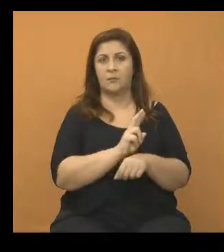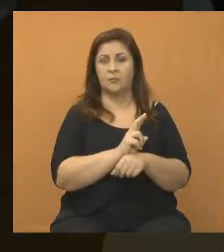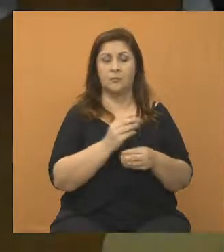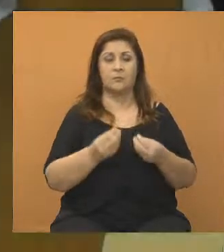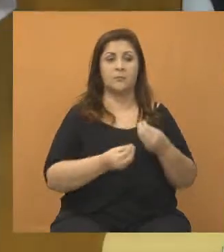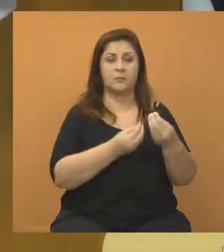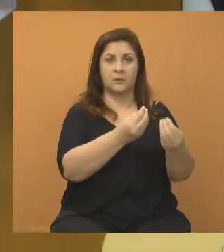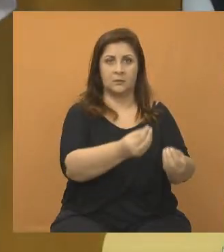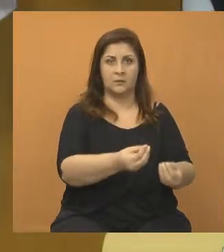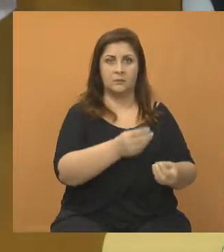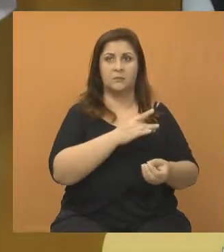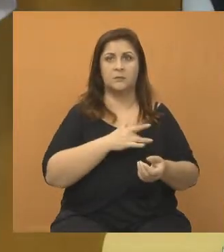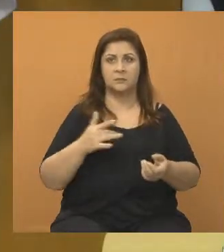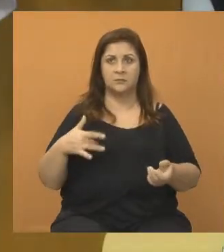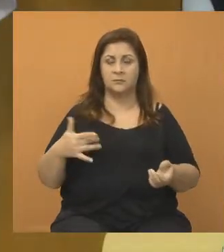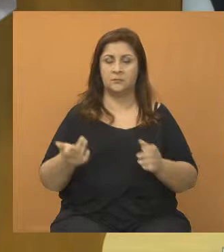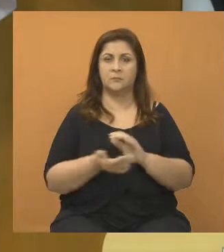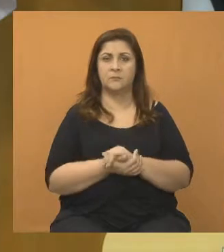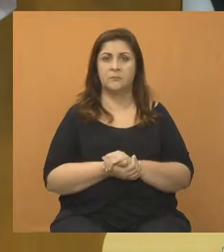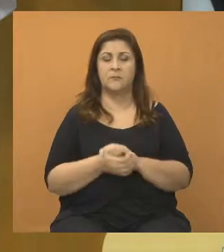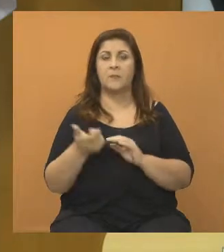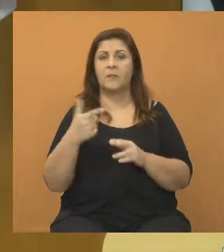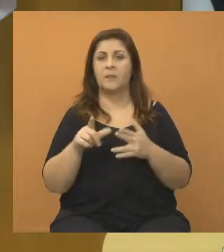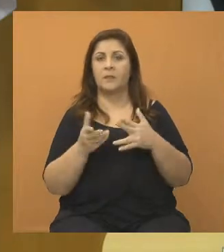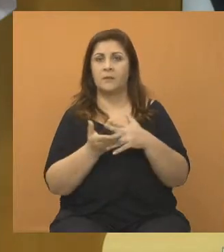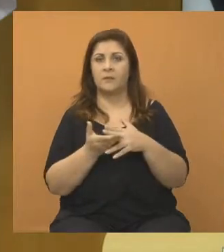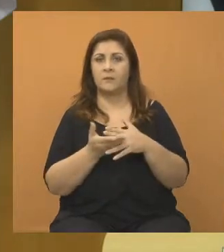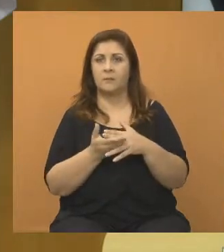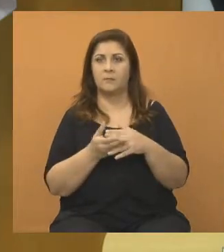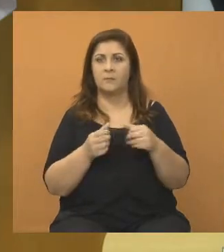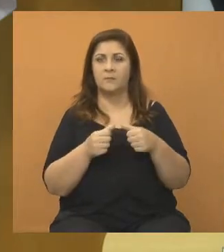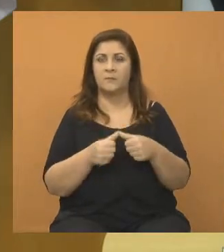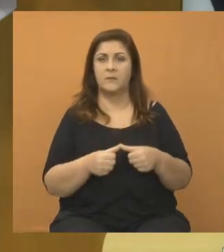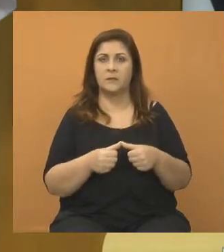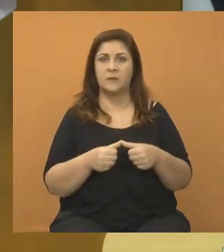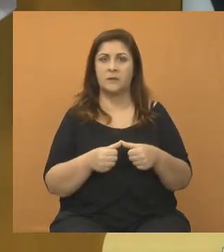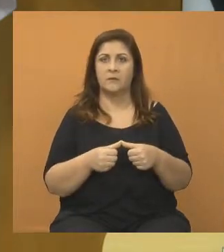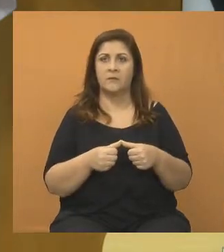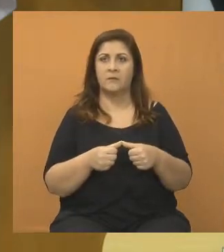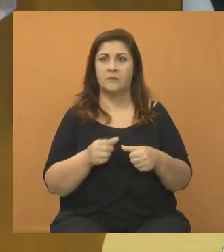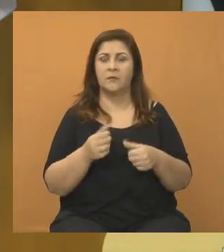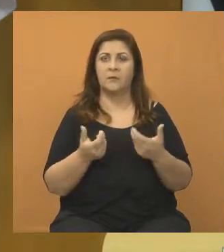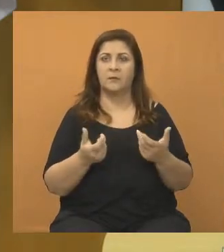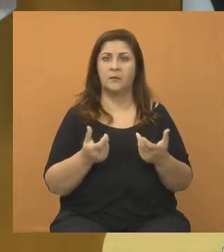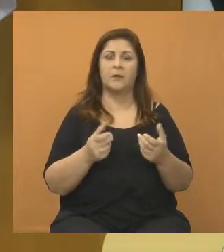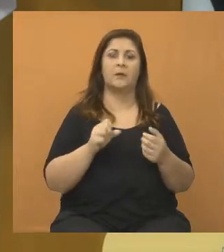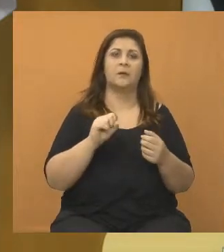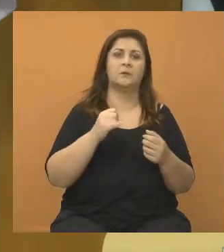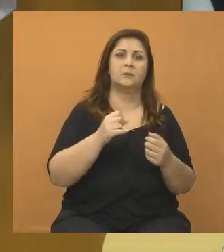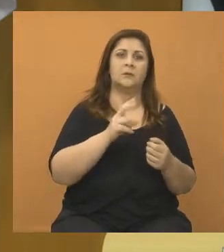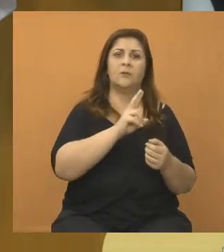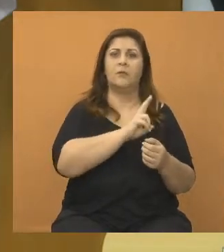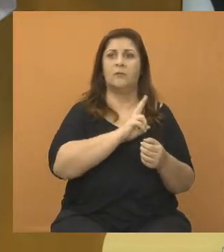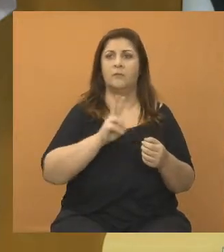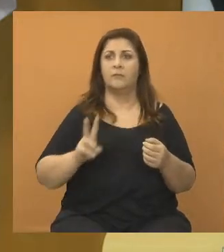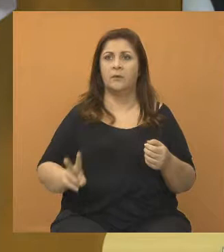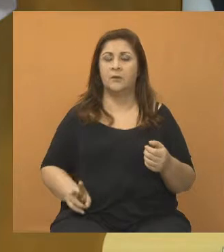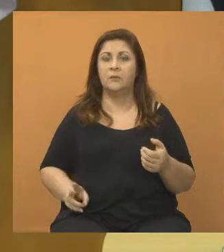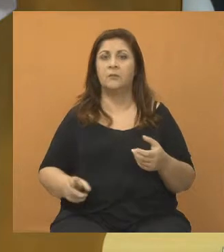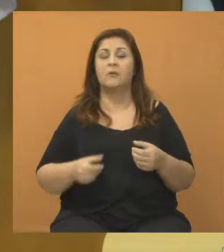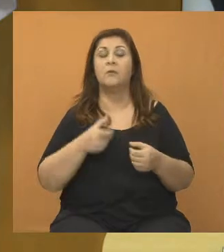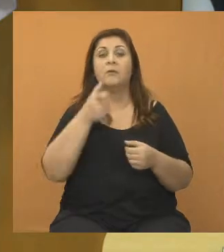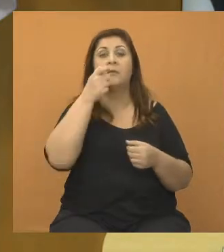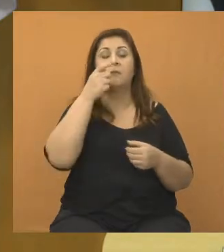para a área de saúde, e a outra metade vai ficar na Secretaria de Governo, para que o vereador vá conversar com a gente e